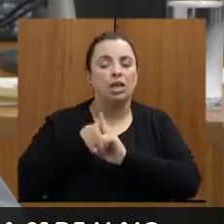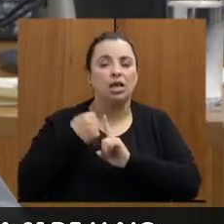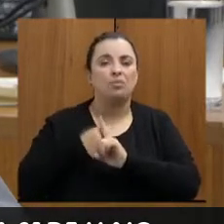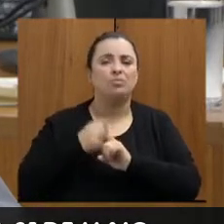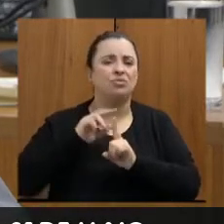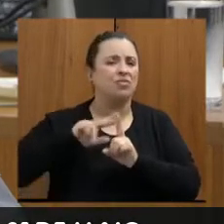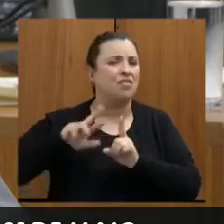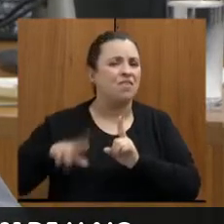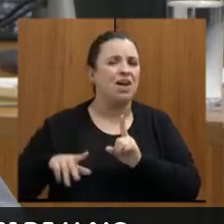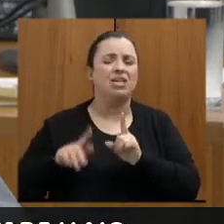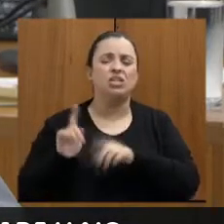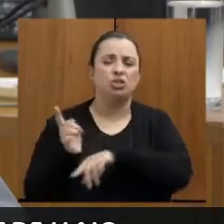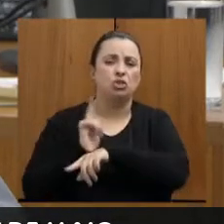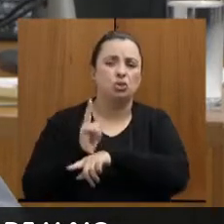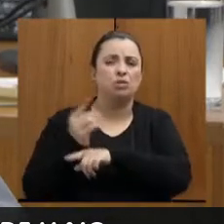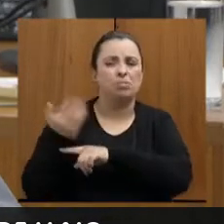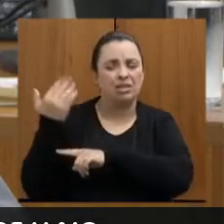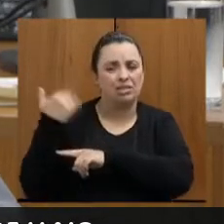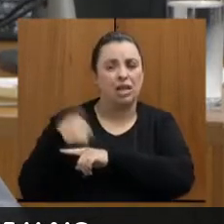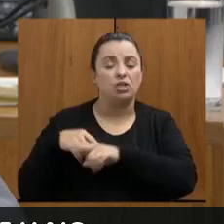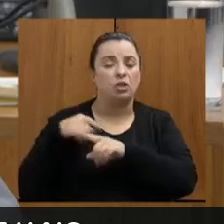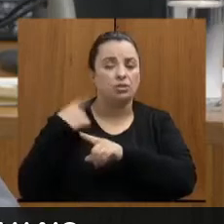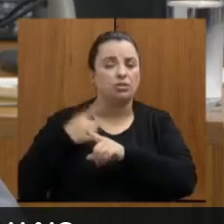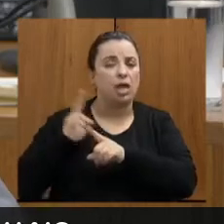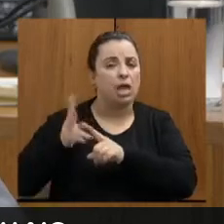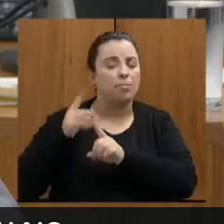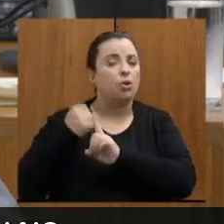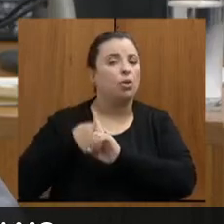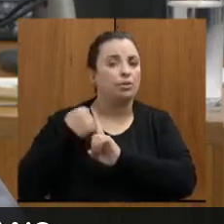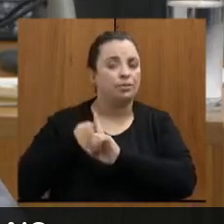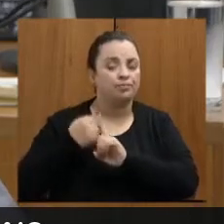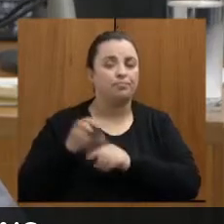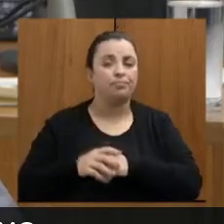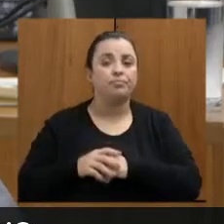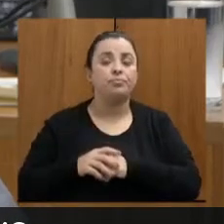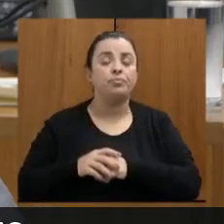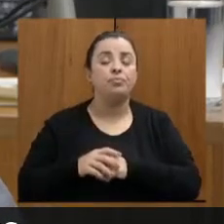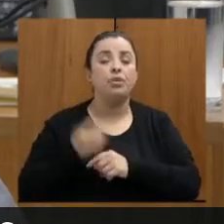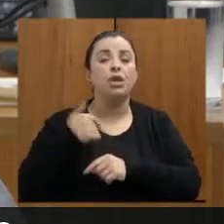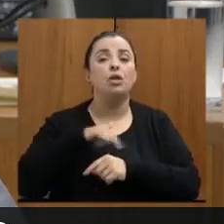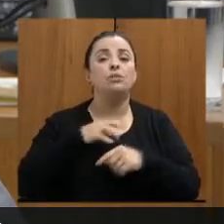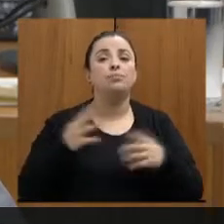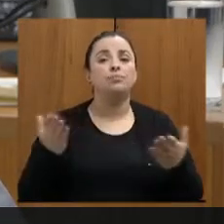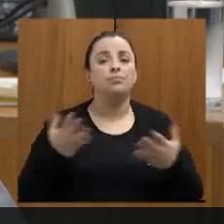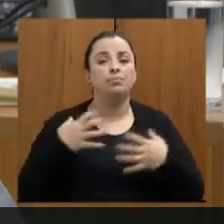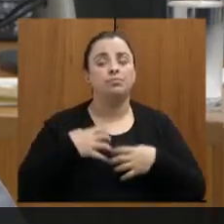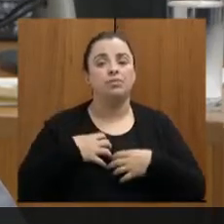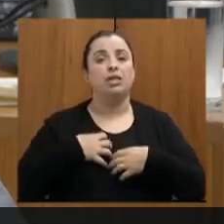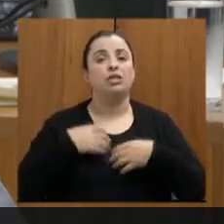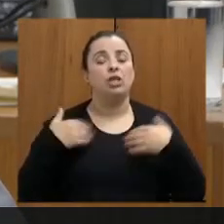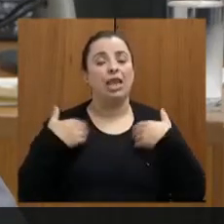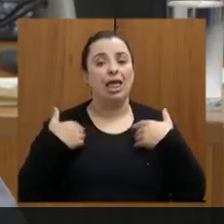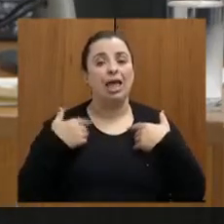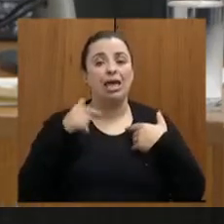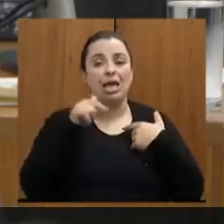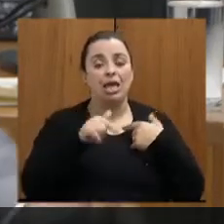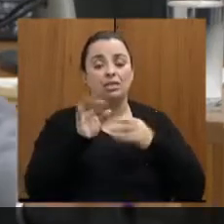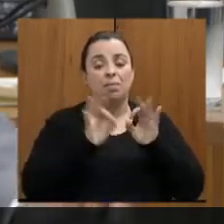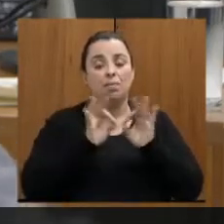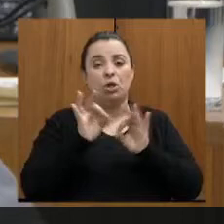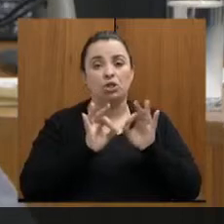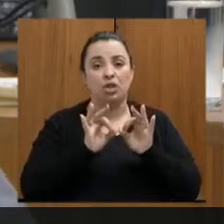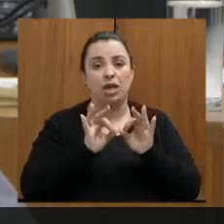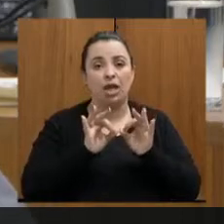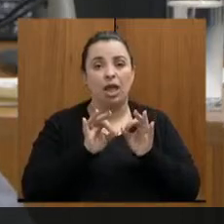e a gente fica muito alegre de saber que agora vai sair do papel e